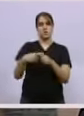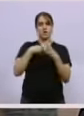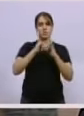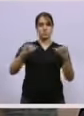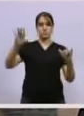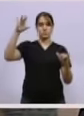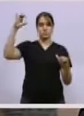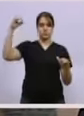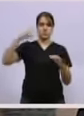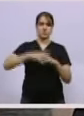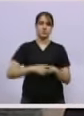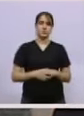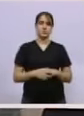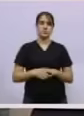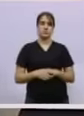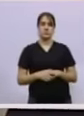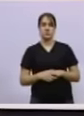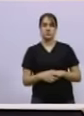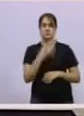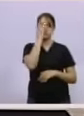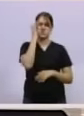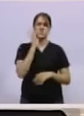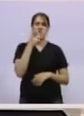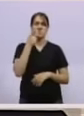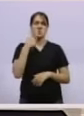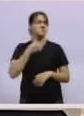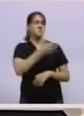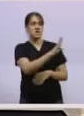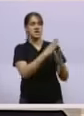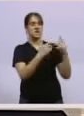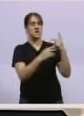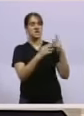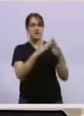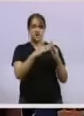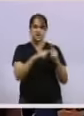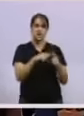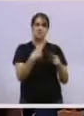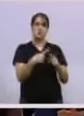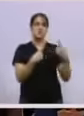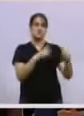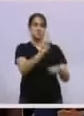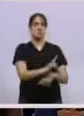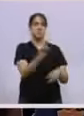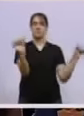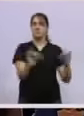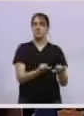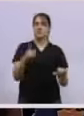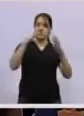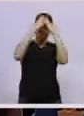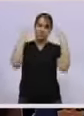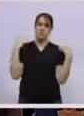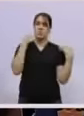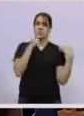E você já deve ter escutado demais isso. Eu não vou naquela igreja porque aquele padre não vale nada. Aquelas freiras são tudo um bando de